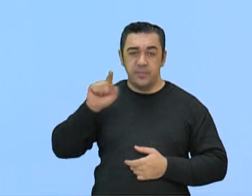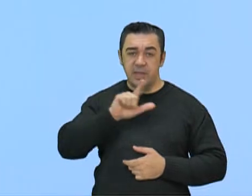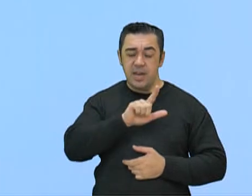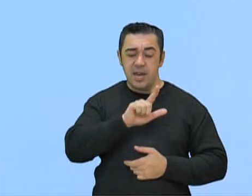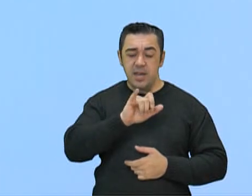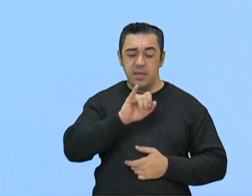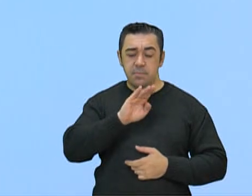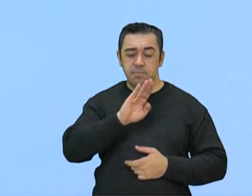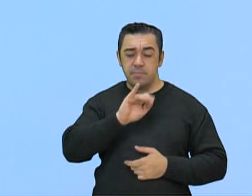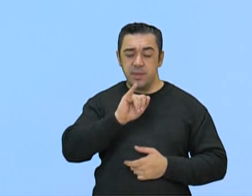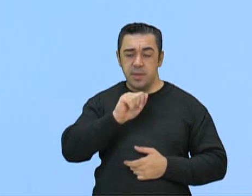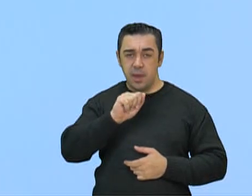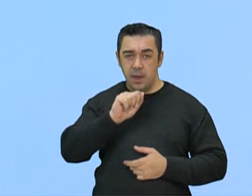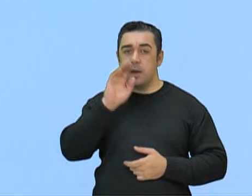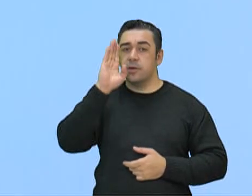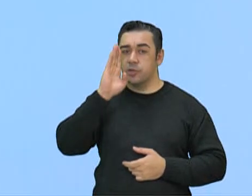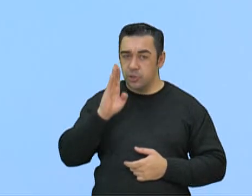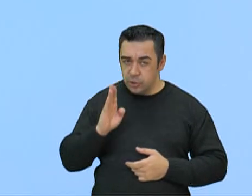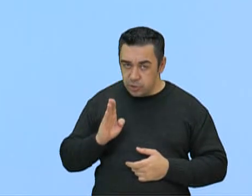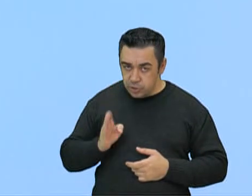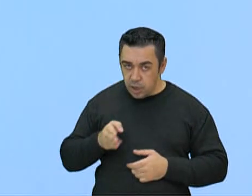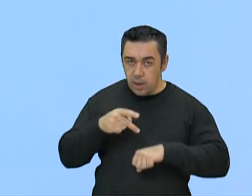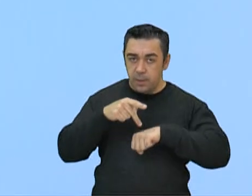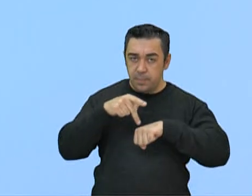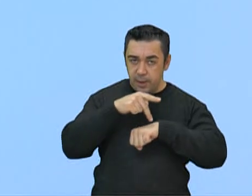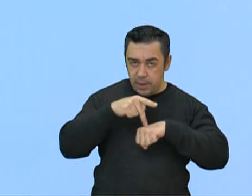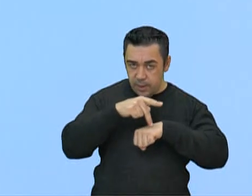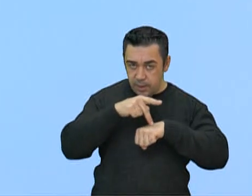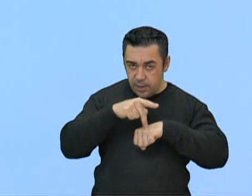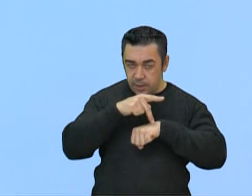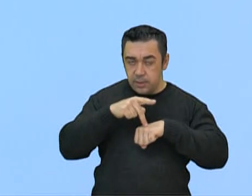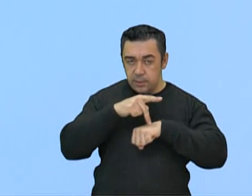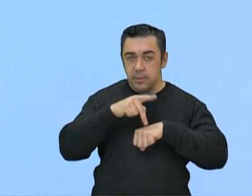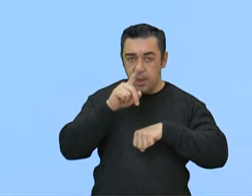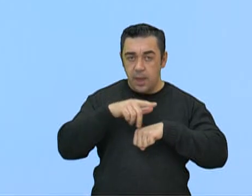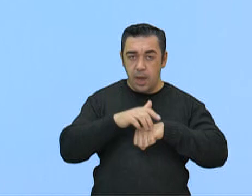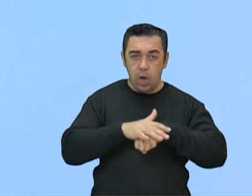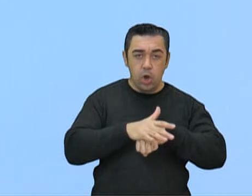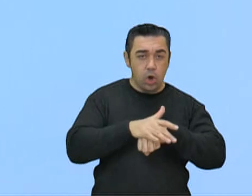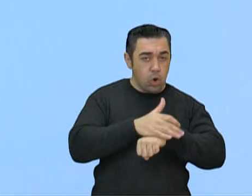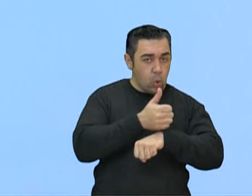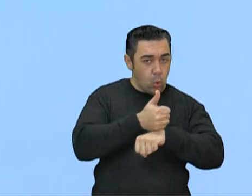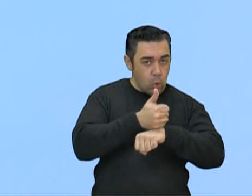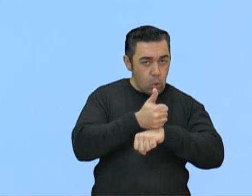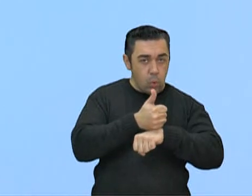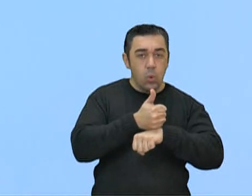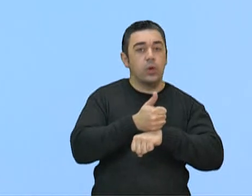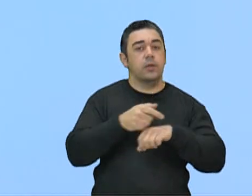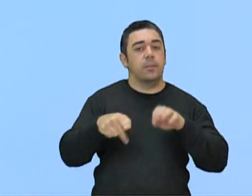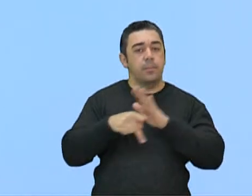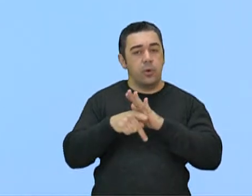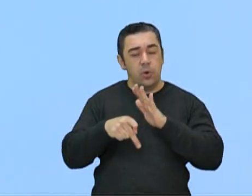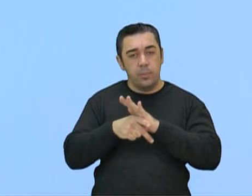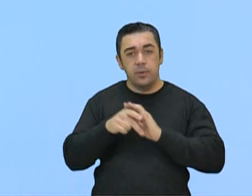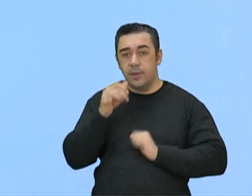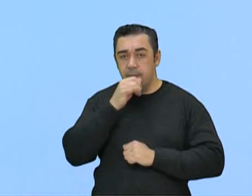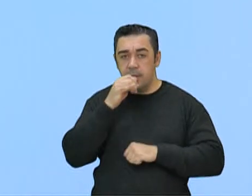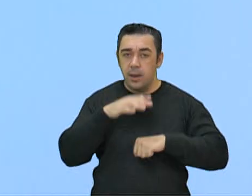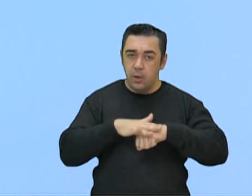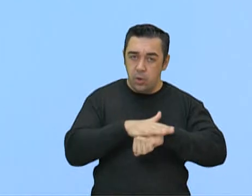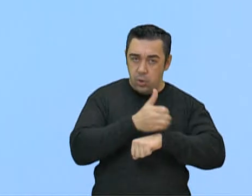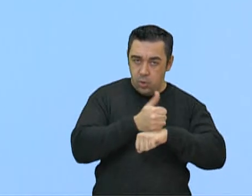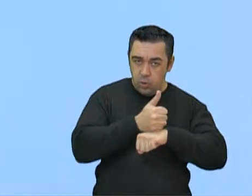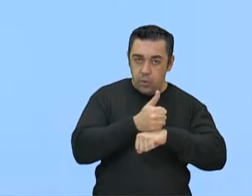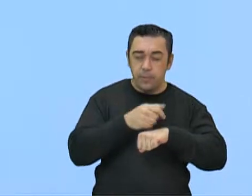Líbia, lembra que já era uma colônia italiana na Europa, na África. Aqui a Líbia é uma colônia